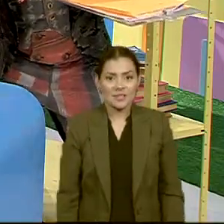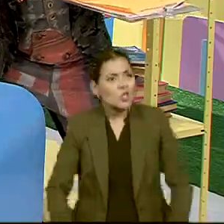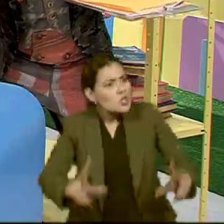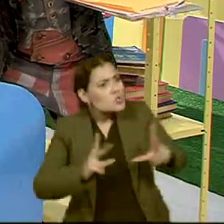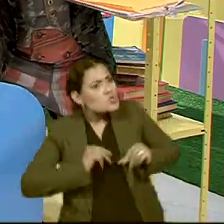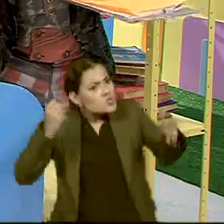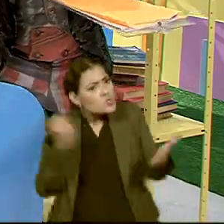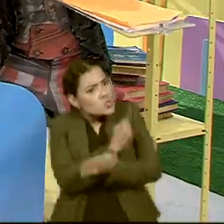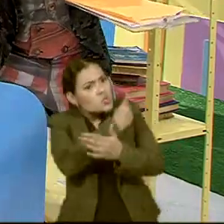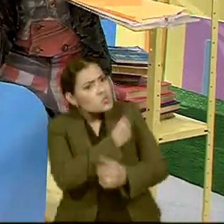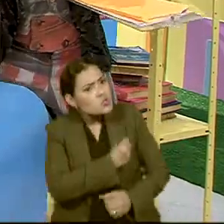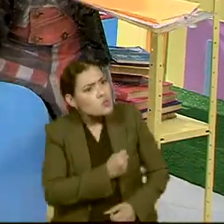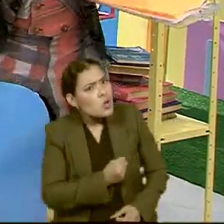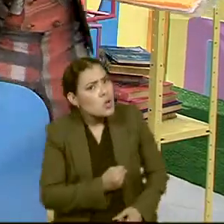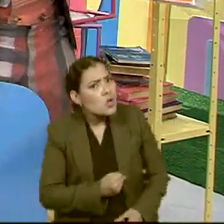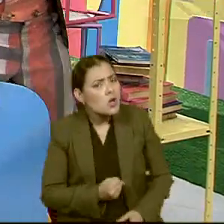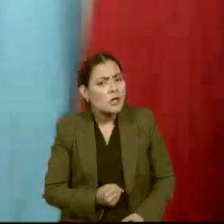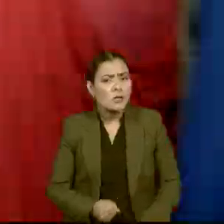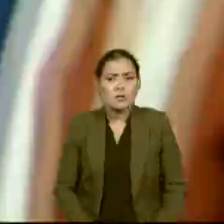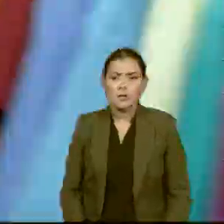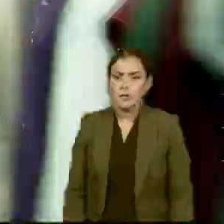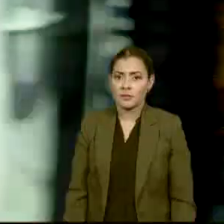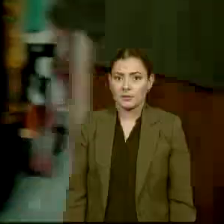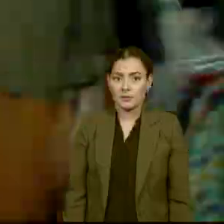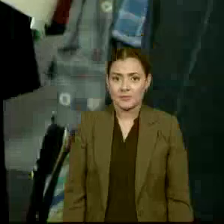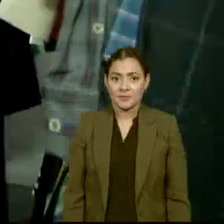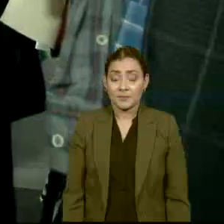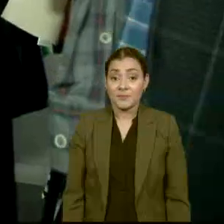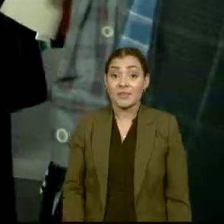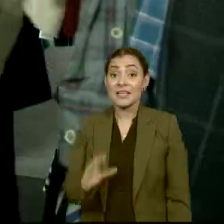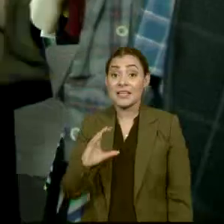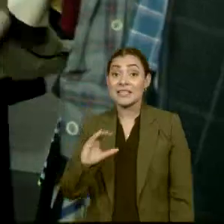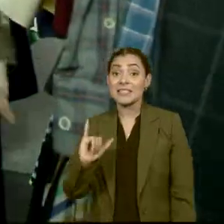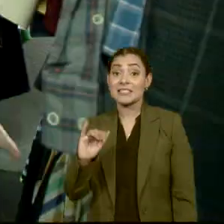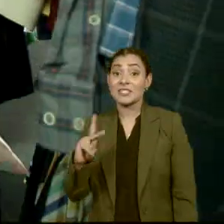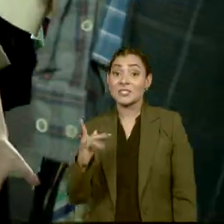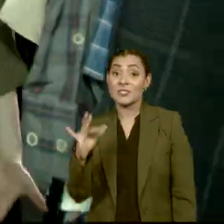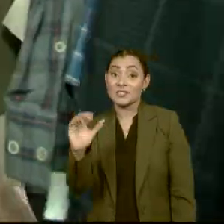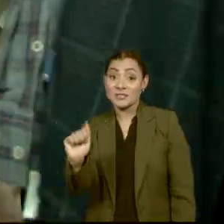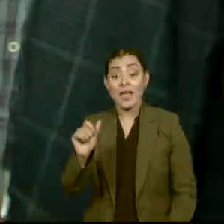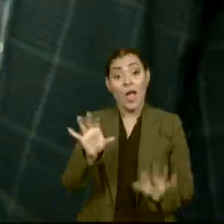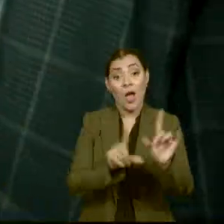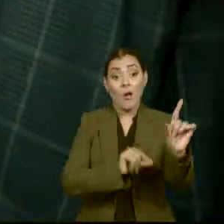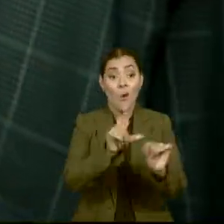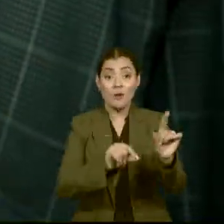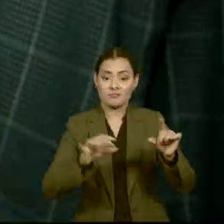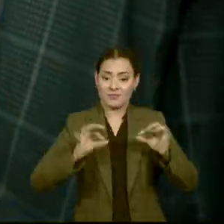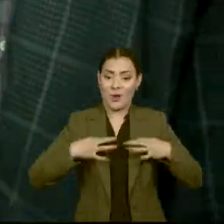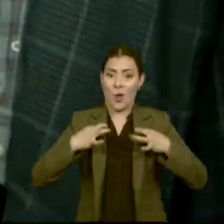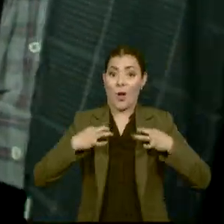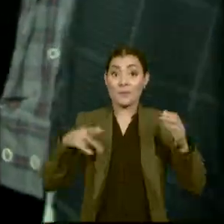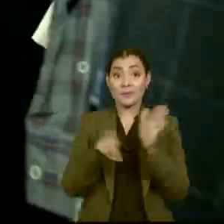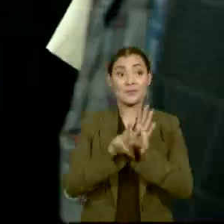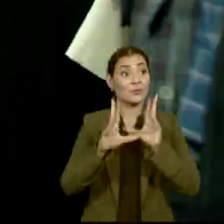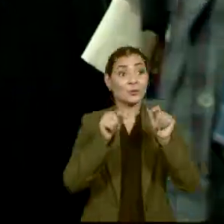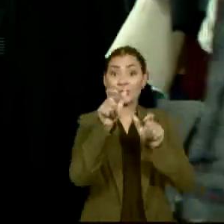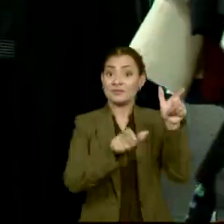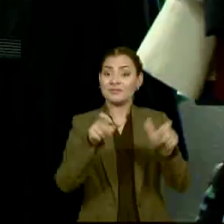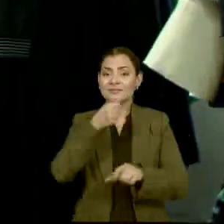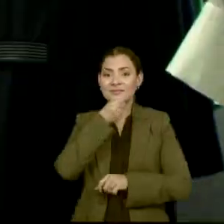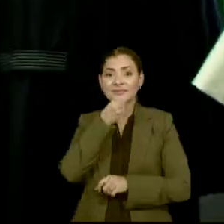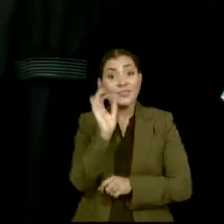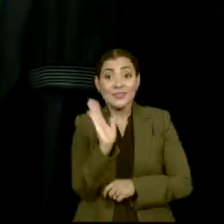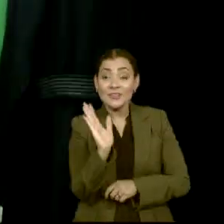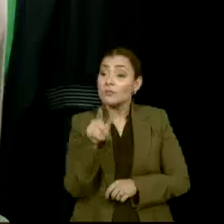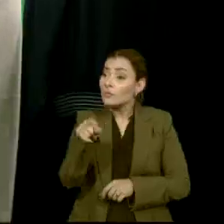Nossa! Caroto propaganda! E é a Cidinha que cuida do nosso figurino. Né, Cidinha? Sim, oi,